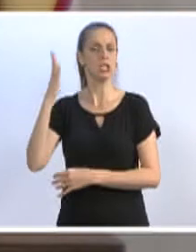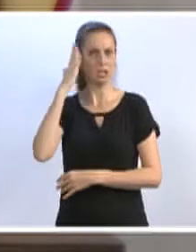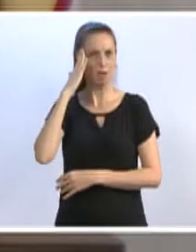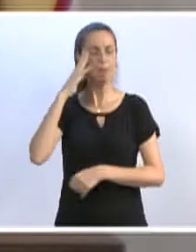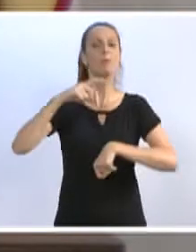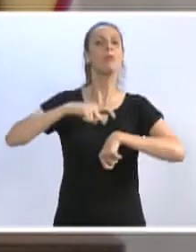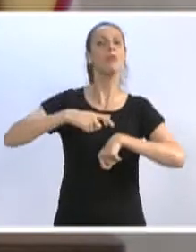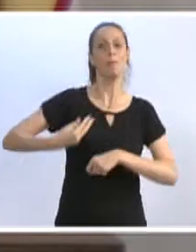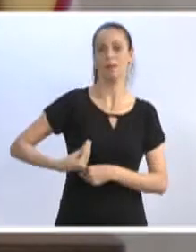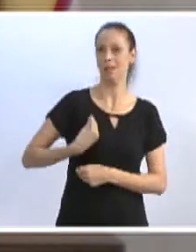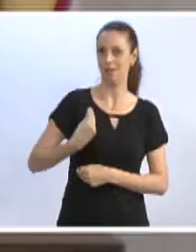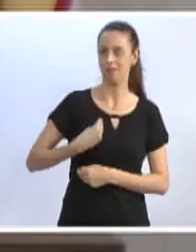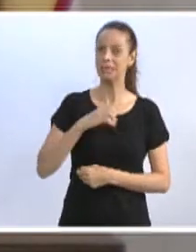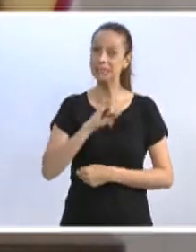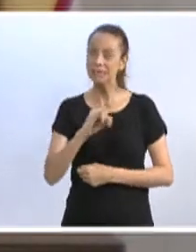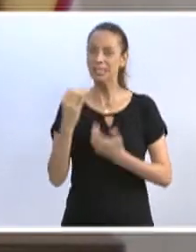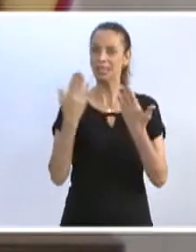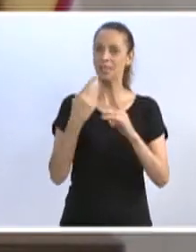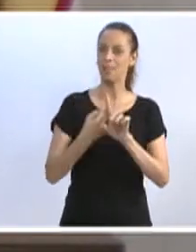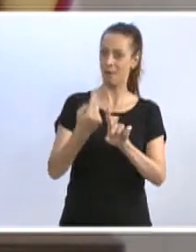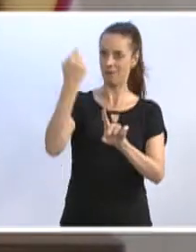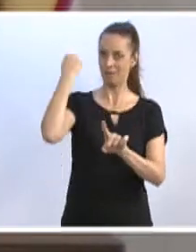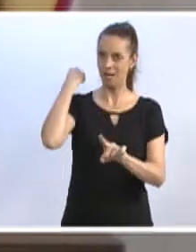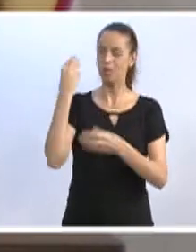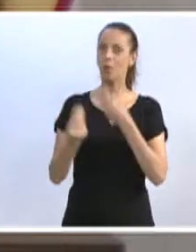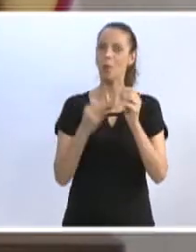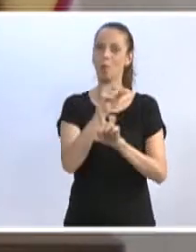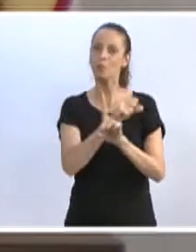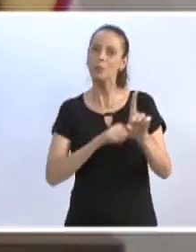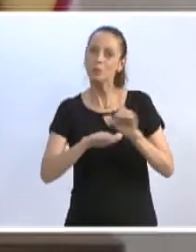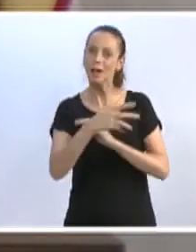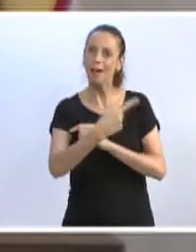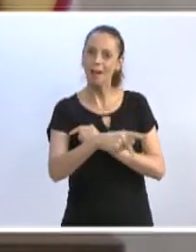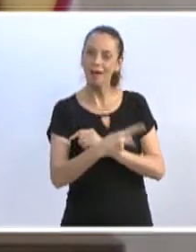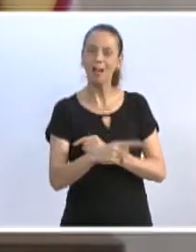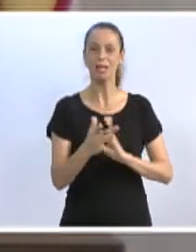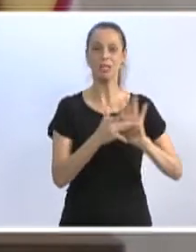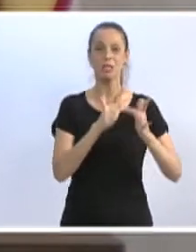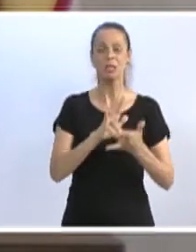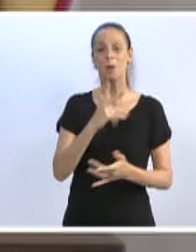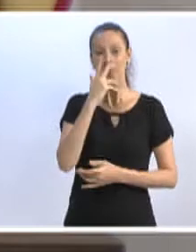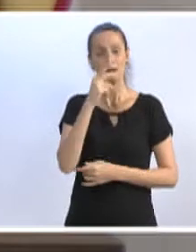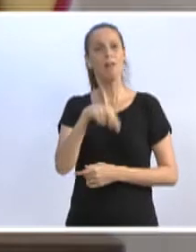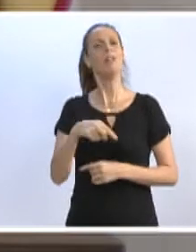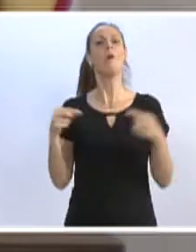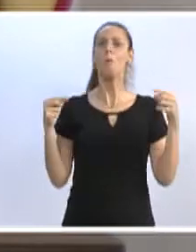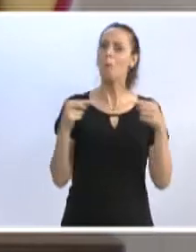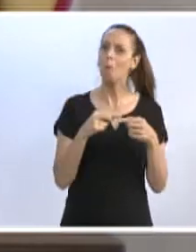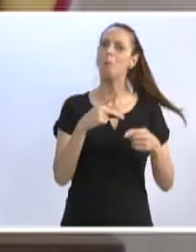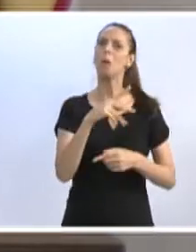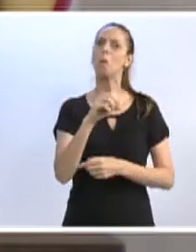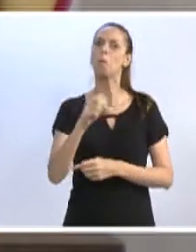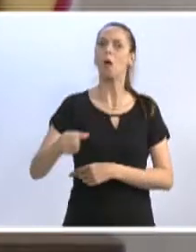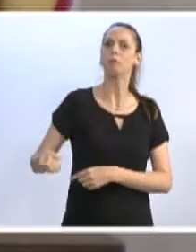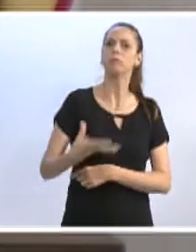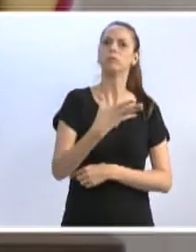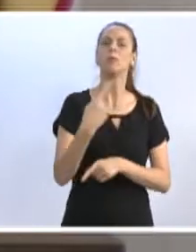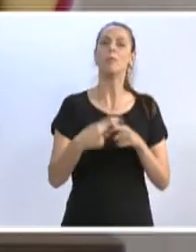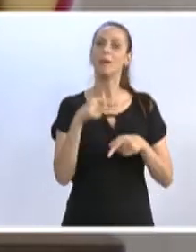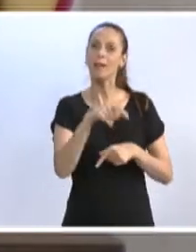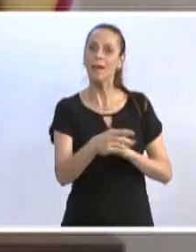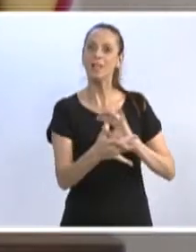tempo e talvez, se a gente fosse analisá-lo socialmente e sociologicamente, poderíamos chamá-lo de pós-moderno também, talvez. Porque ele